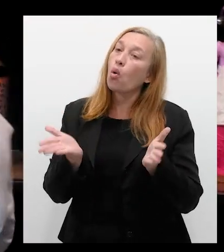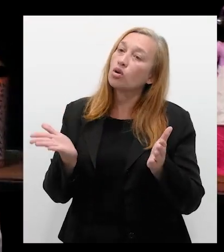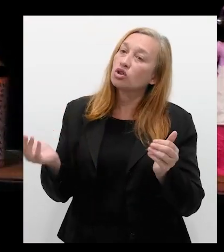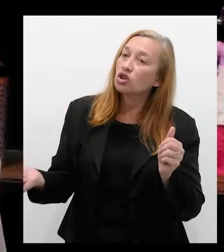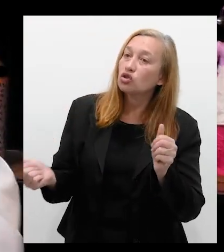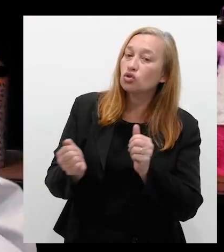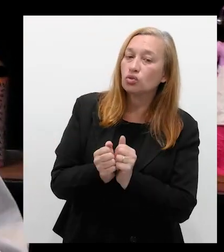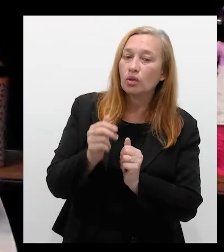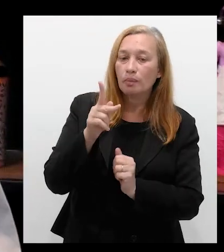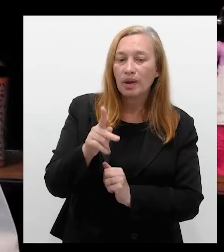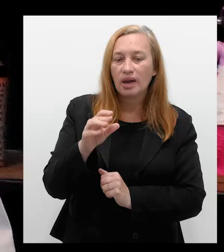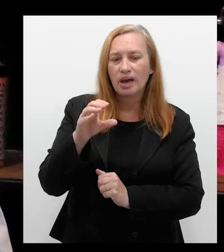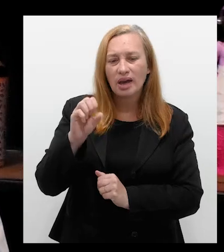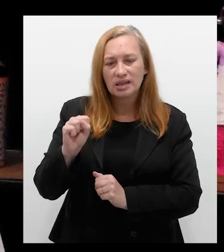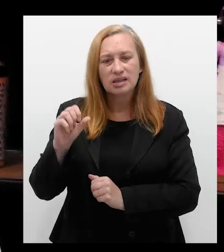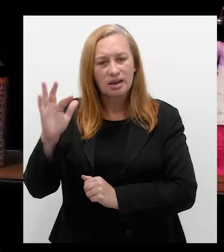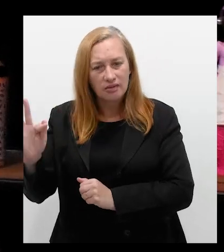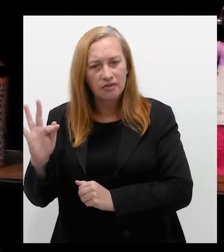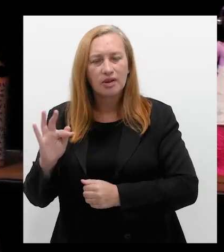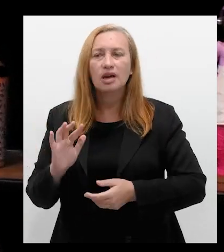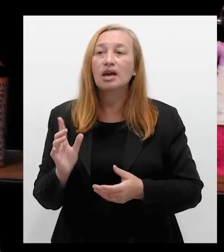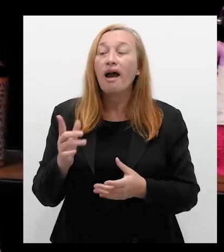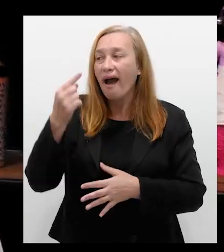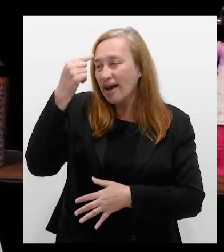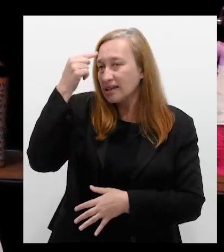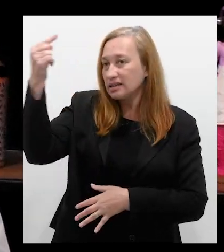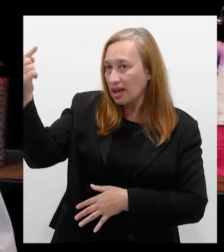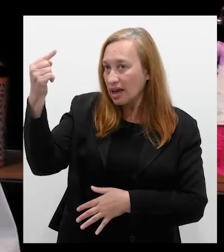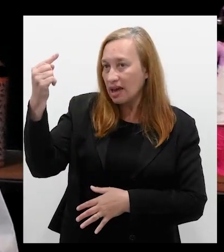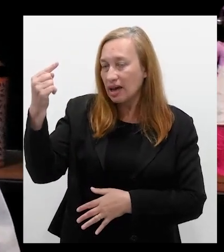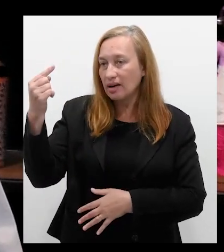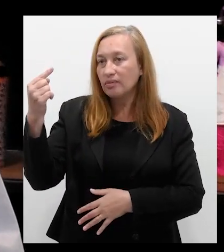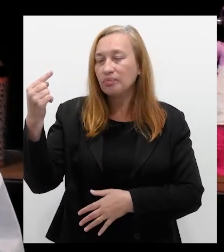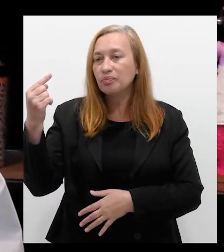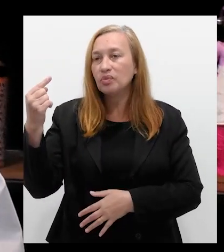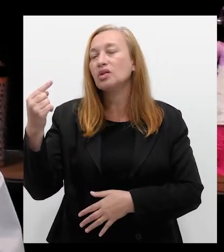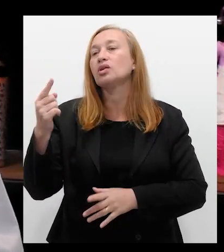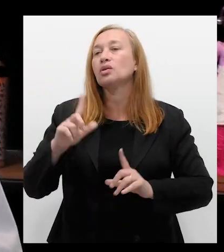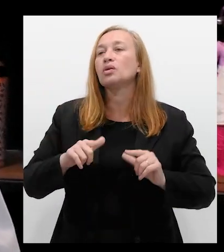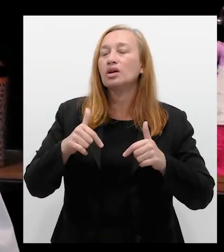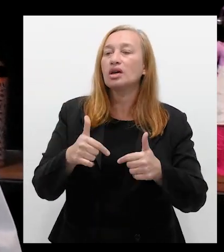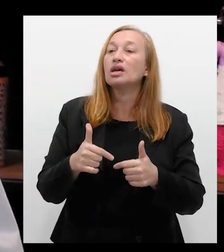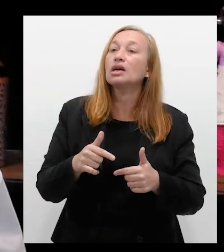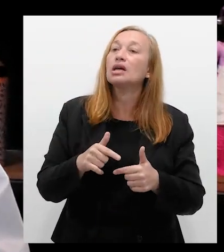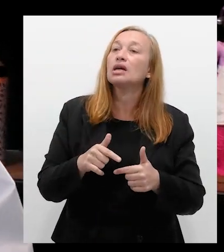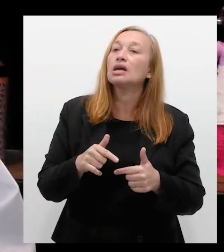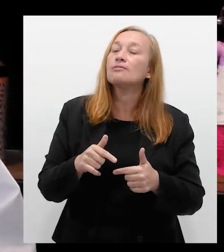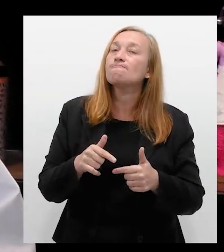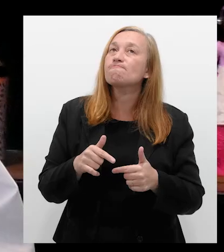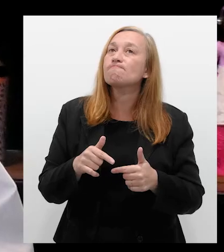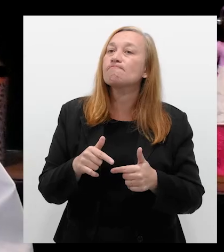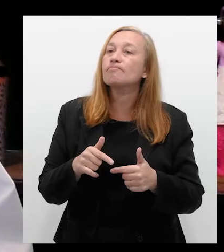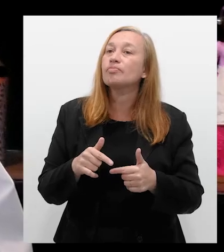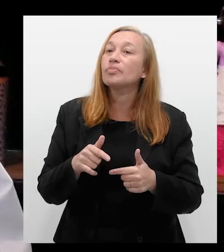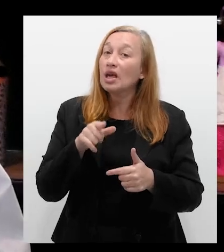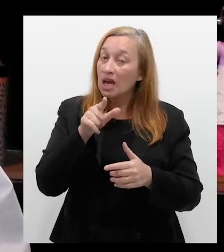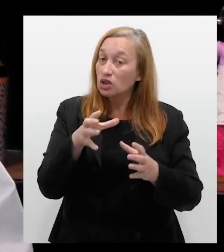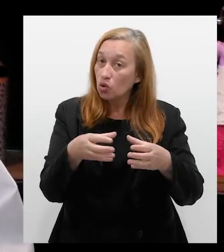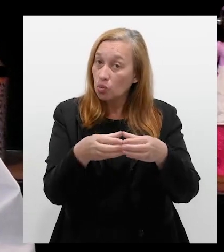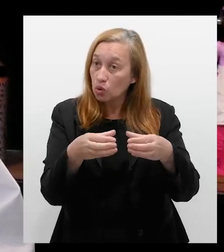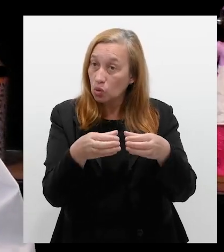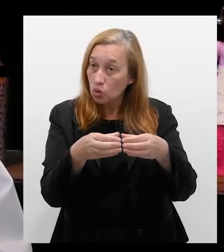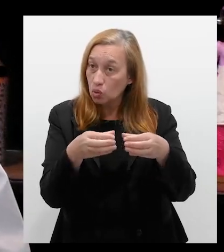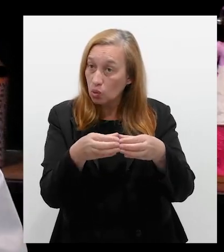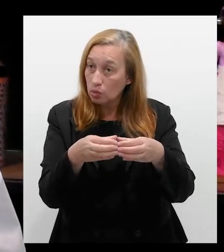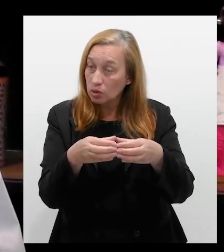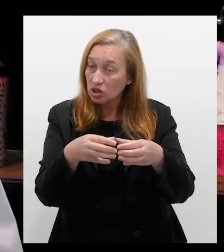braço dentro do PSF, a ideia, né, a teoria do funcionamento é que eles como